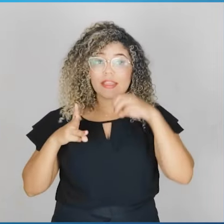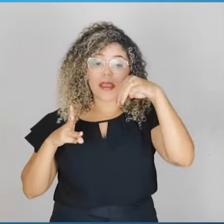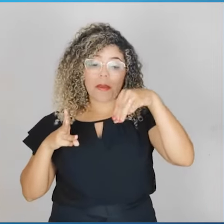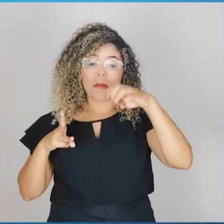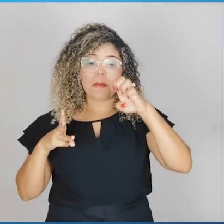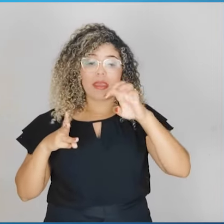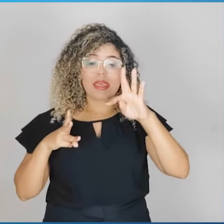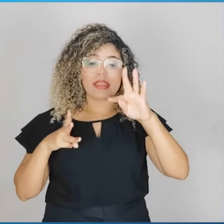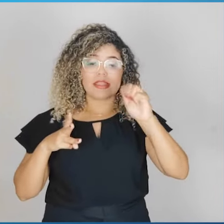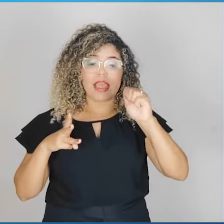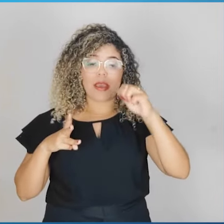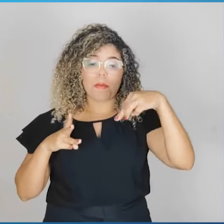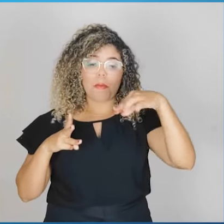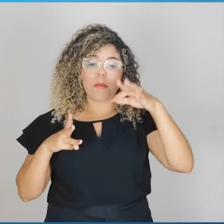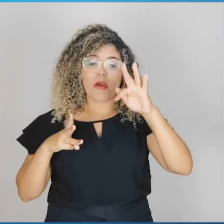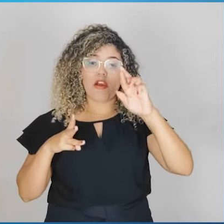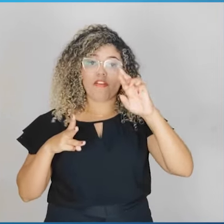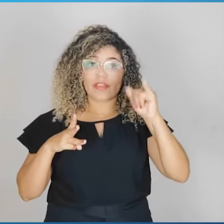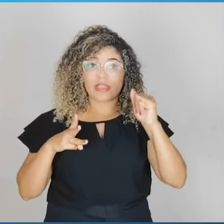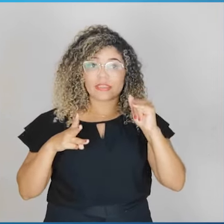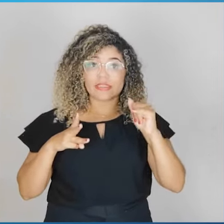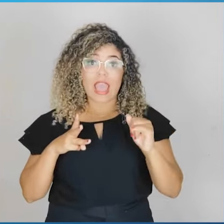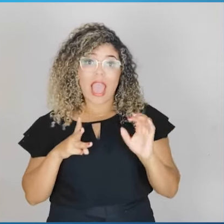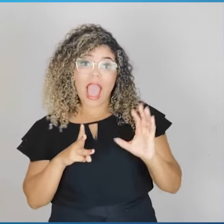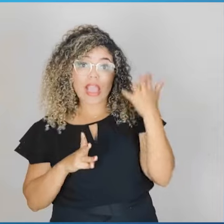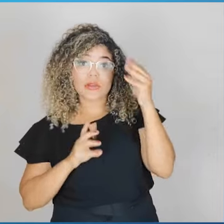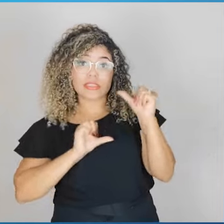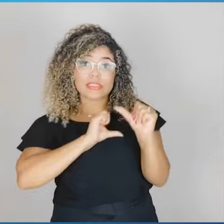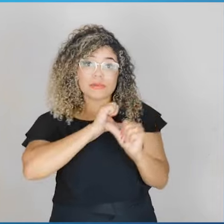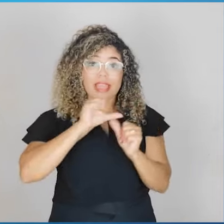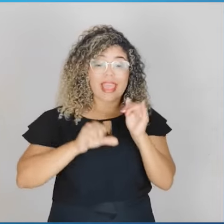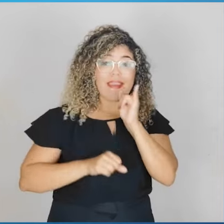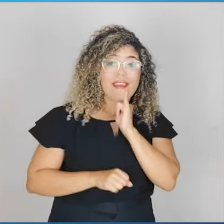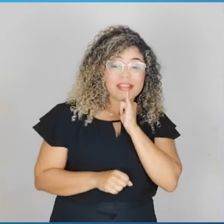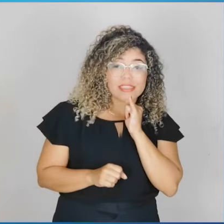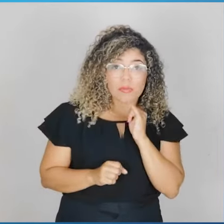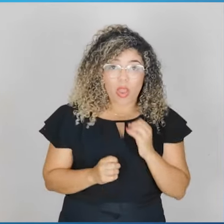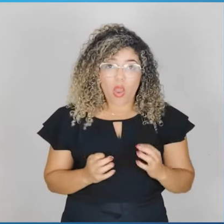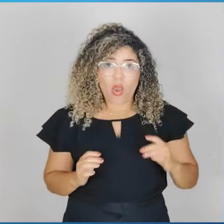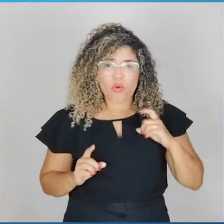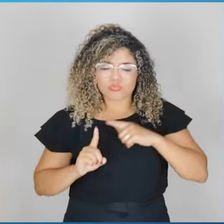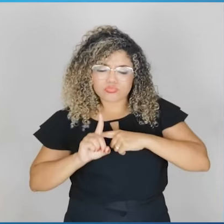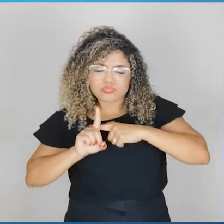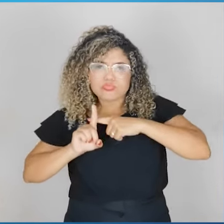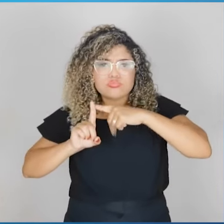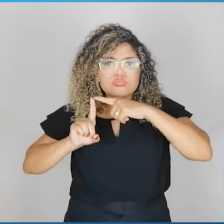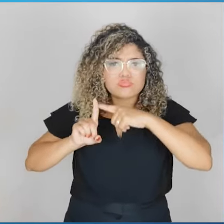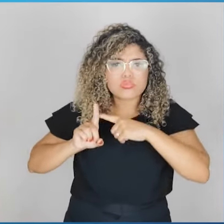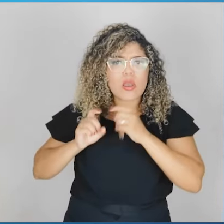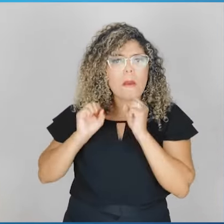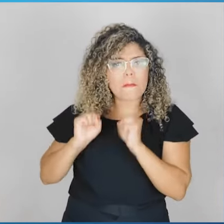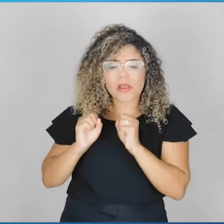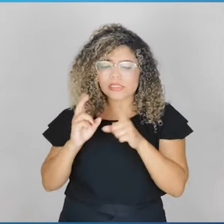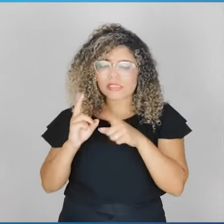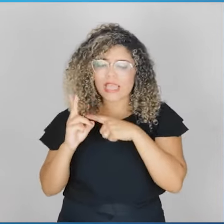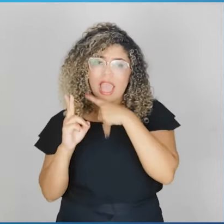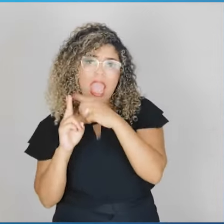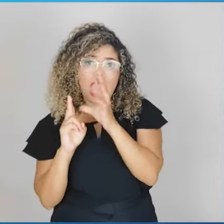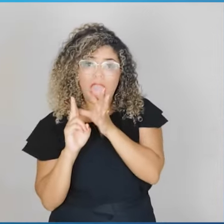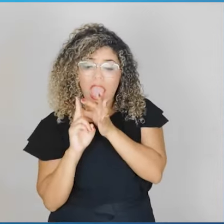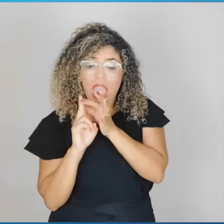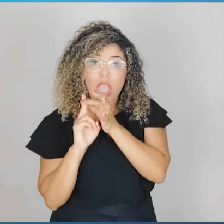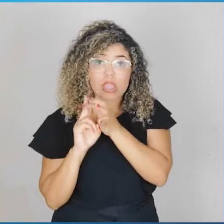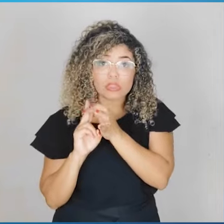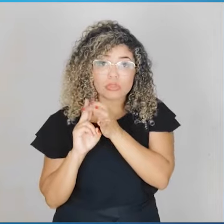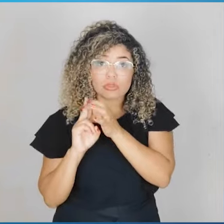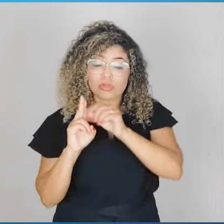sofreram alterações em decorrência de altas pressões e temperatura. Então aqui nós temos rochas que podem ser tanto a magmática como a sedimentar,